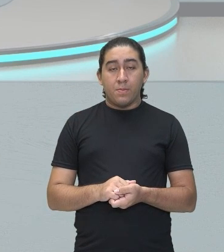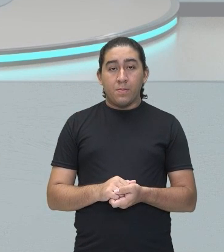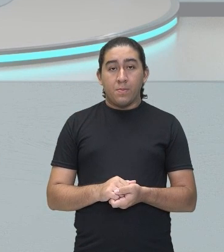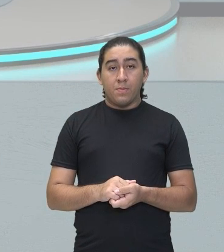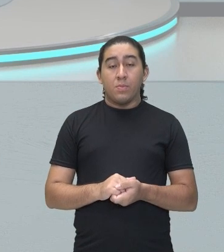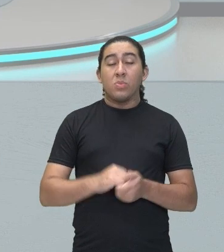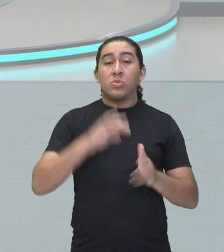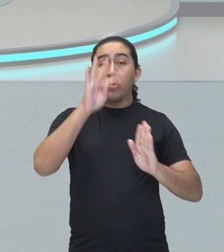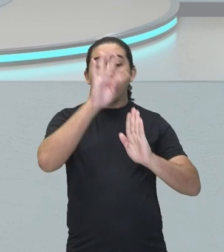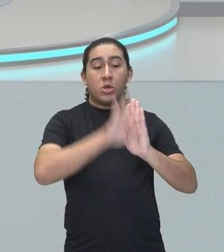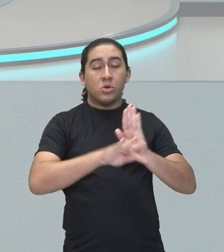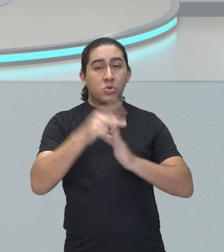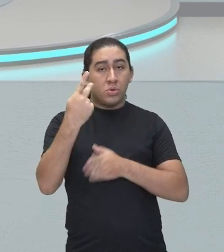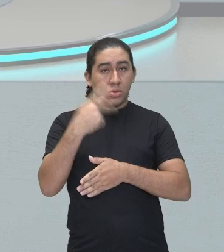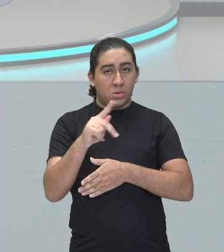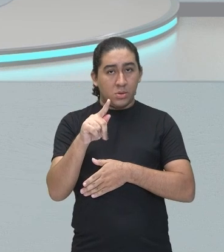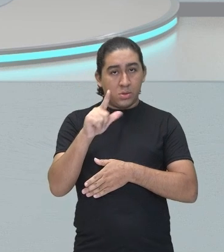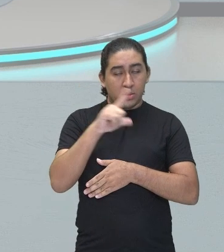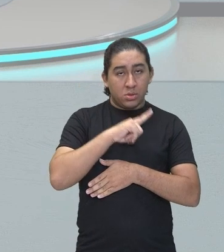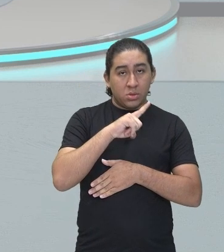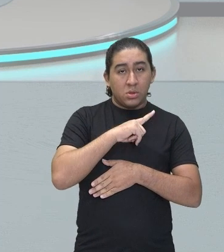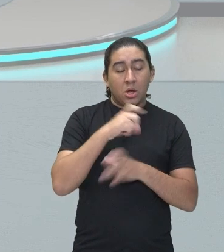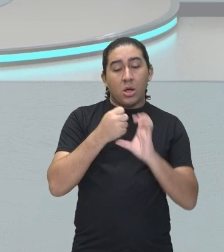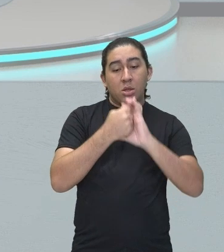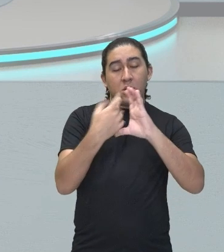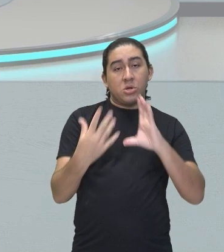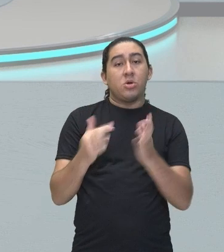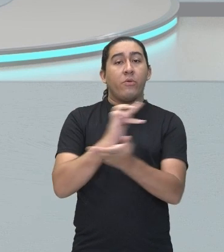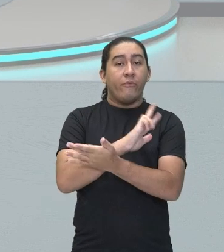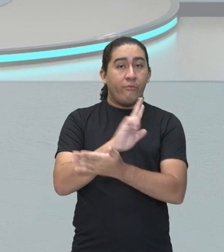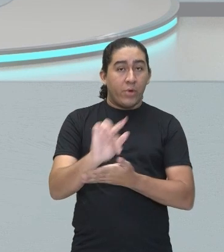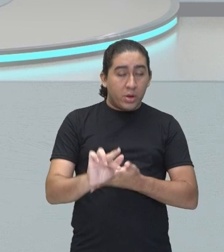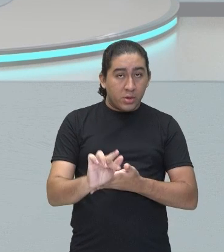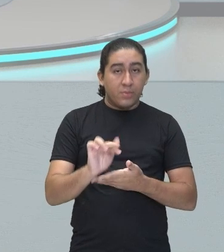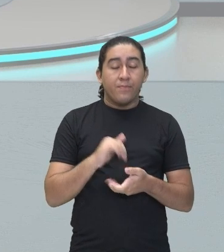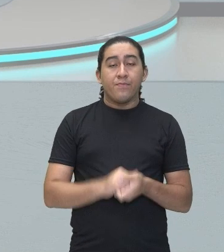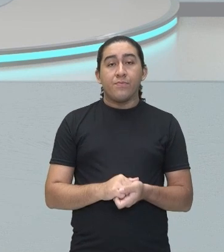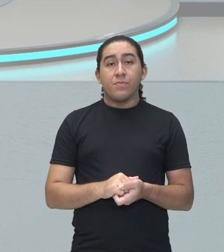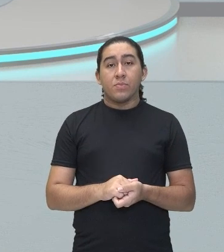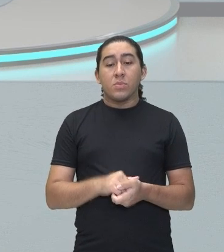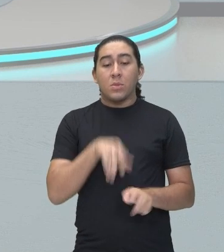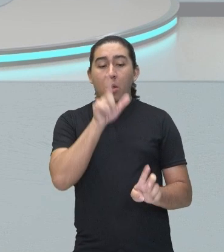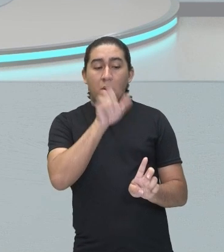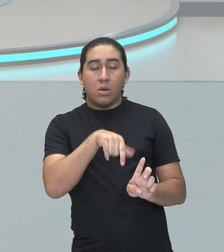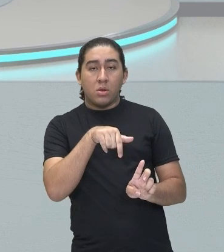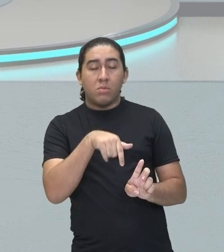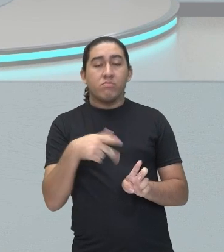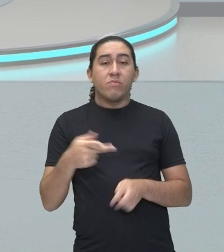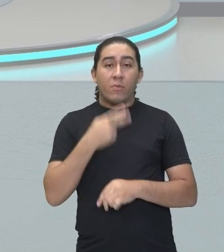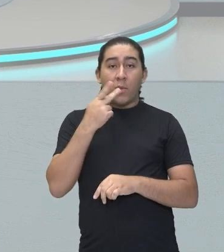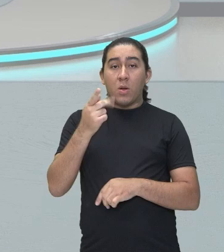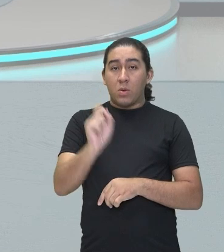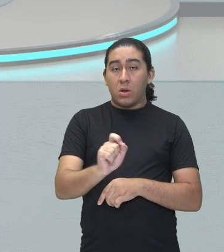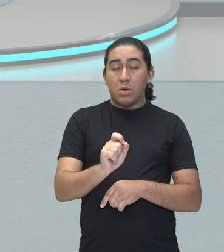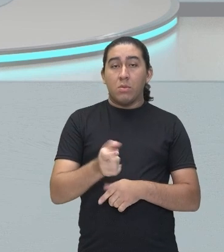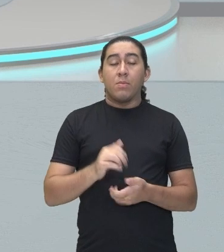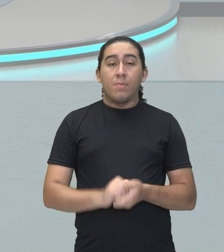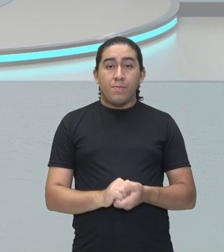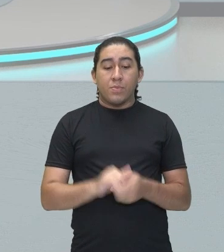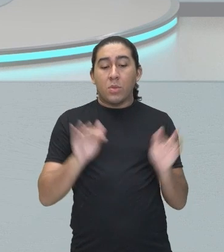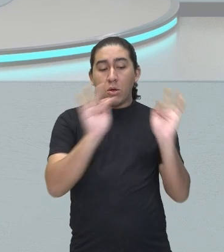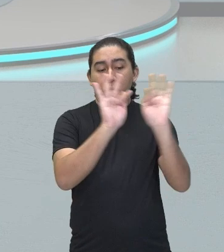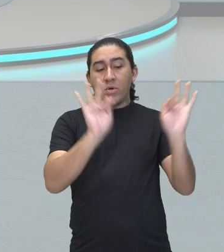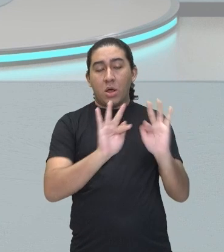seguinte, de caráter metalinguístico, a voz poética, o eu lírico, diz que seus versos vêm do fundo da